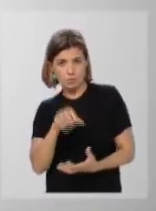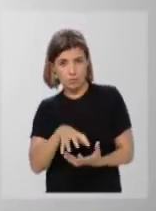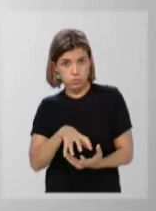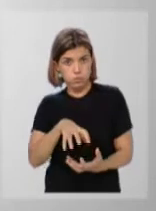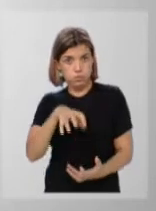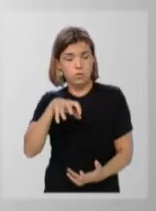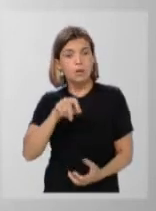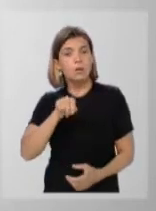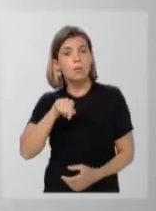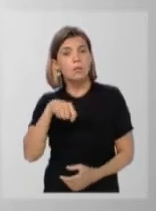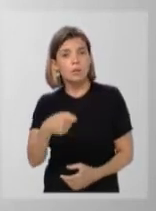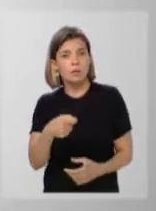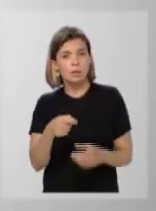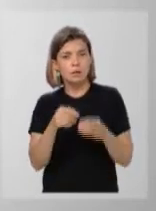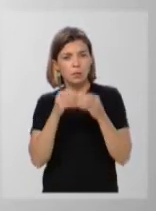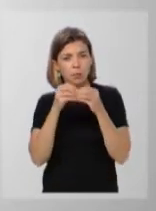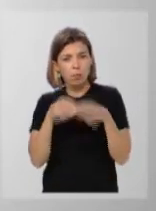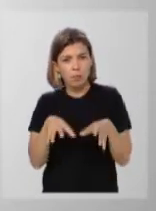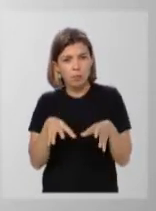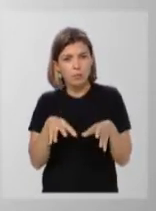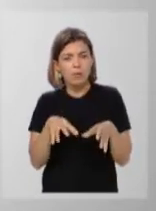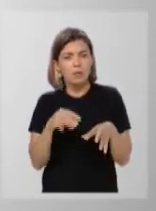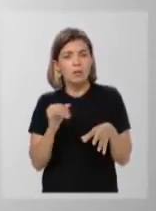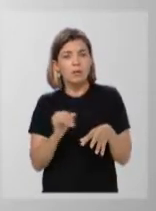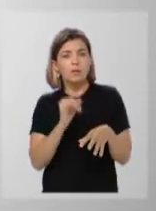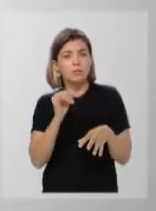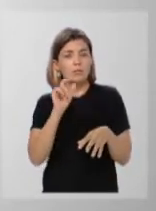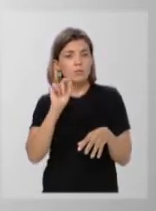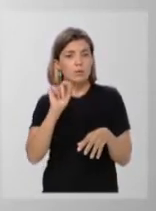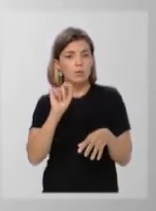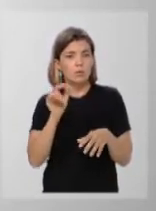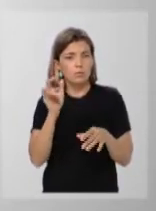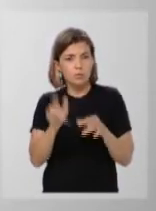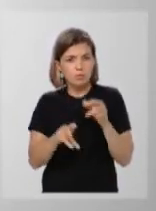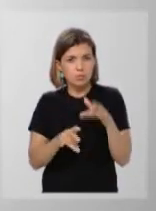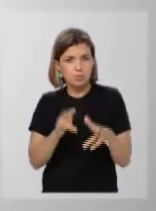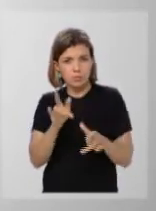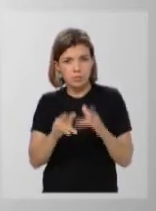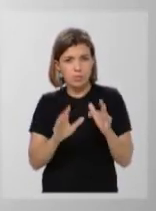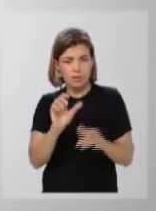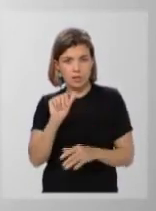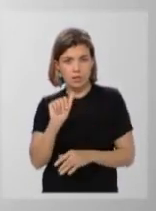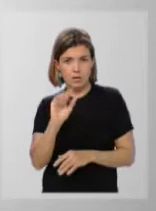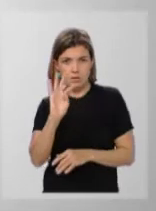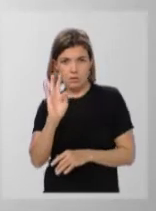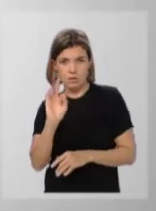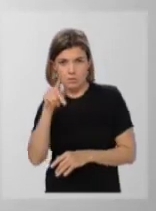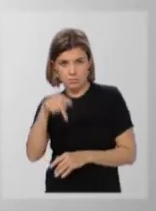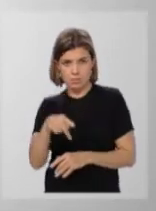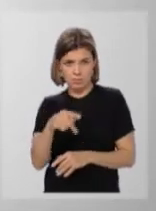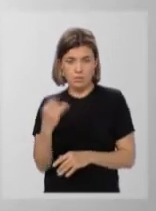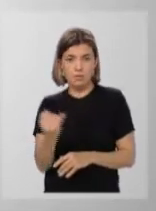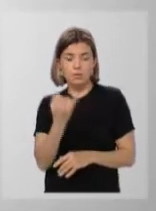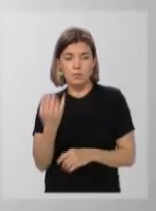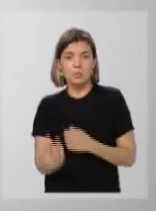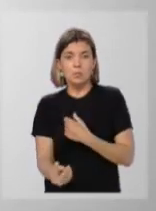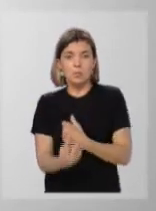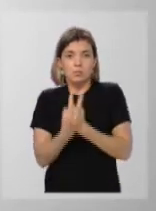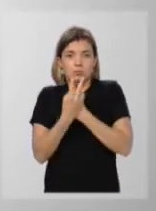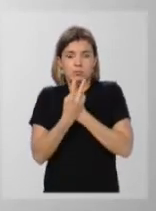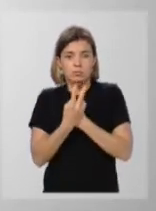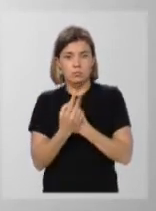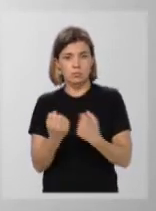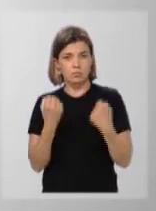A fermentação envolve a quebra de moléculas orgânicas para a produção de poucas moléculas de ATP, que funcionam como